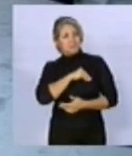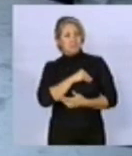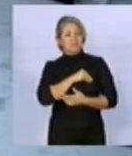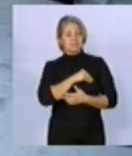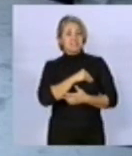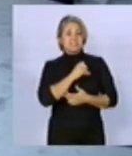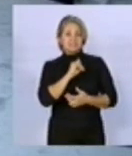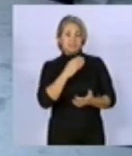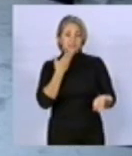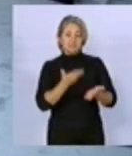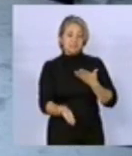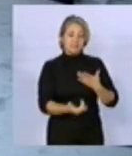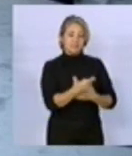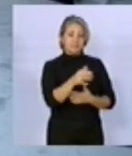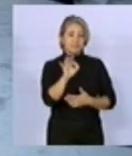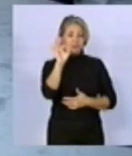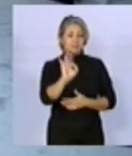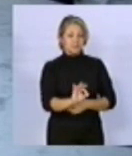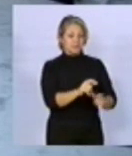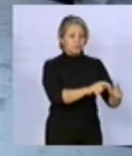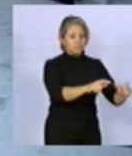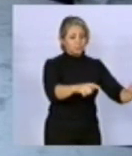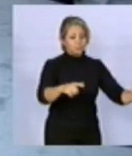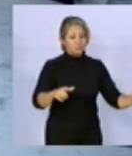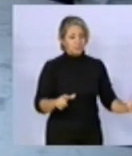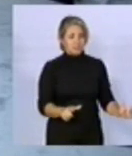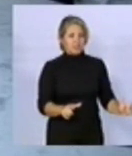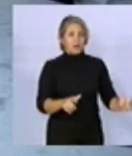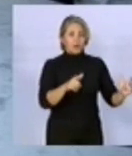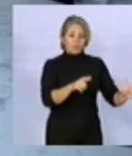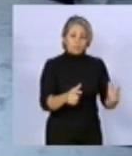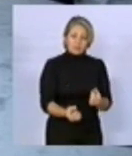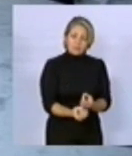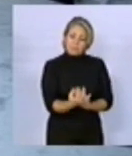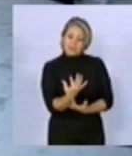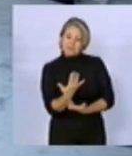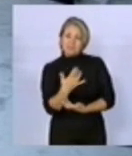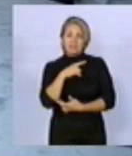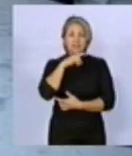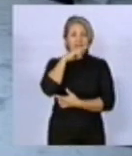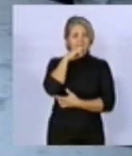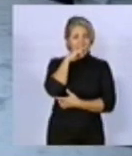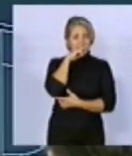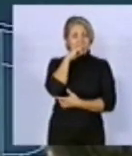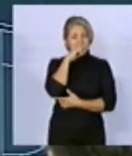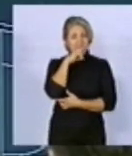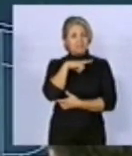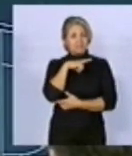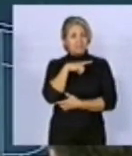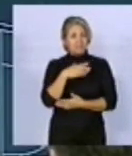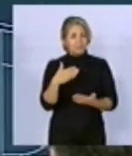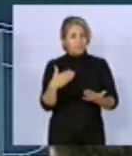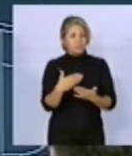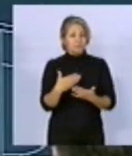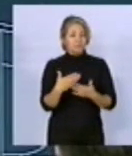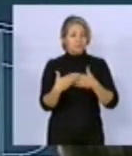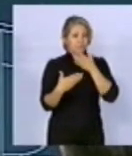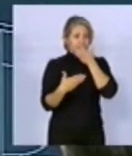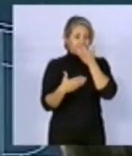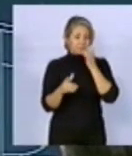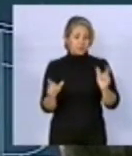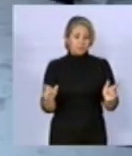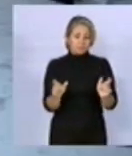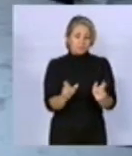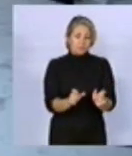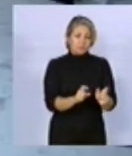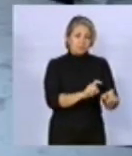área e essa redução da área plantada com cana gera o ministro uma menor